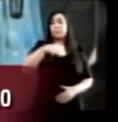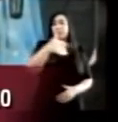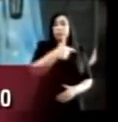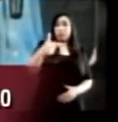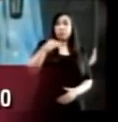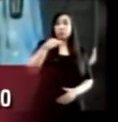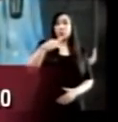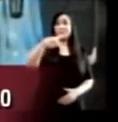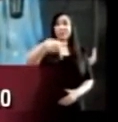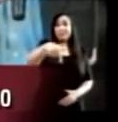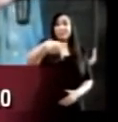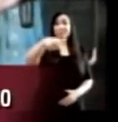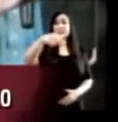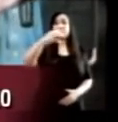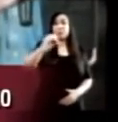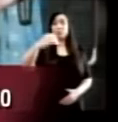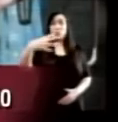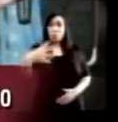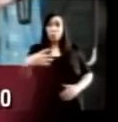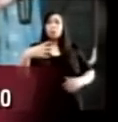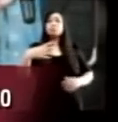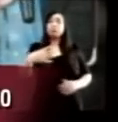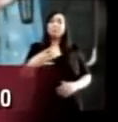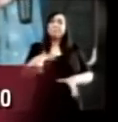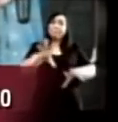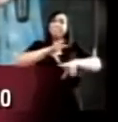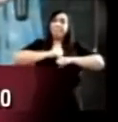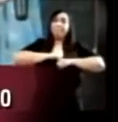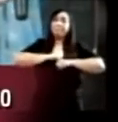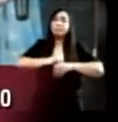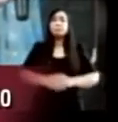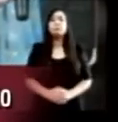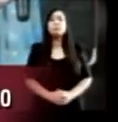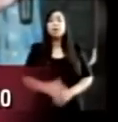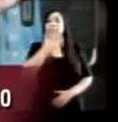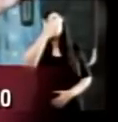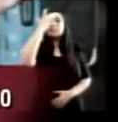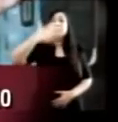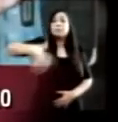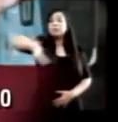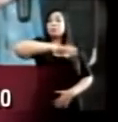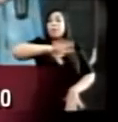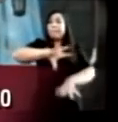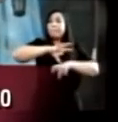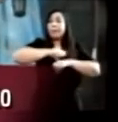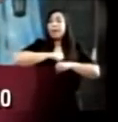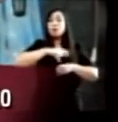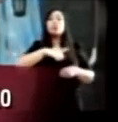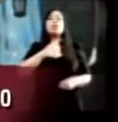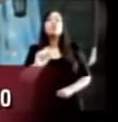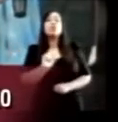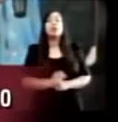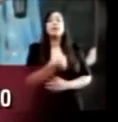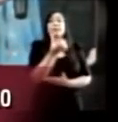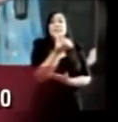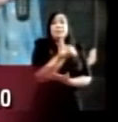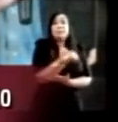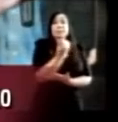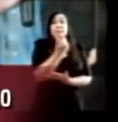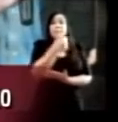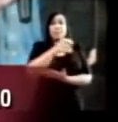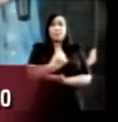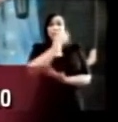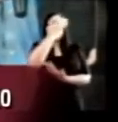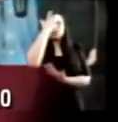22.704 foram positivos. Destes positivos, nós tivemos